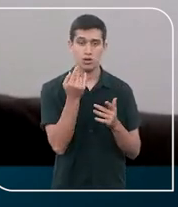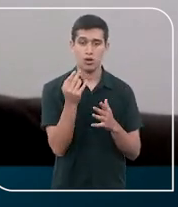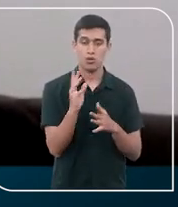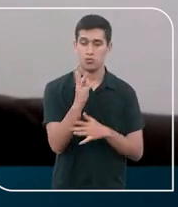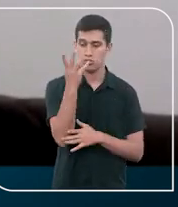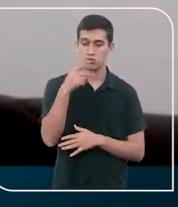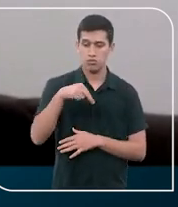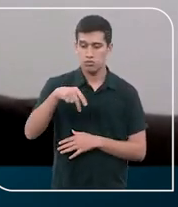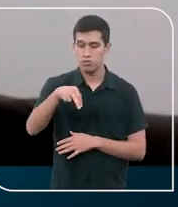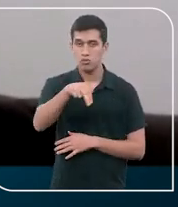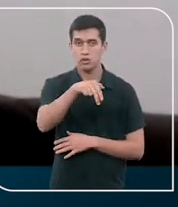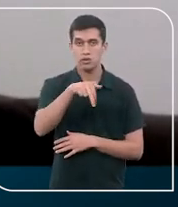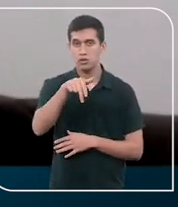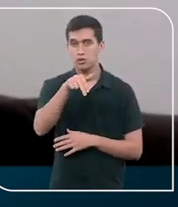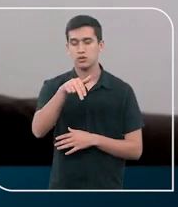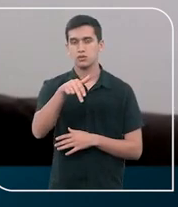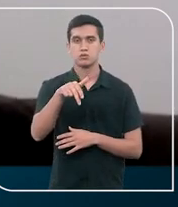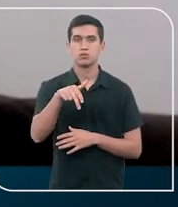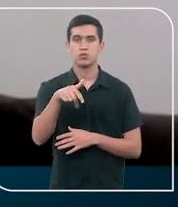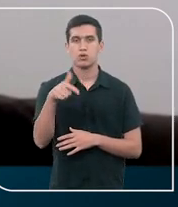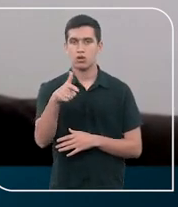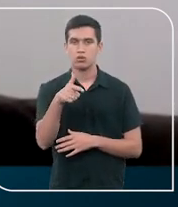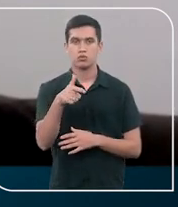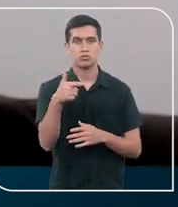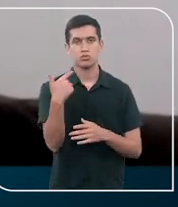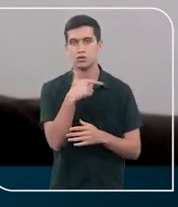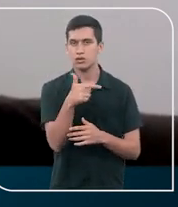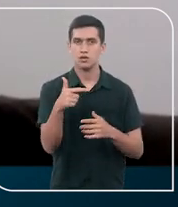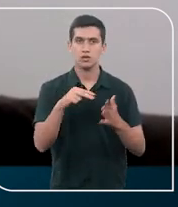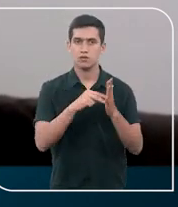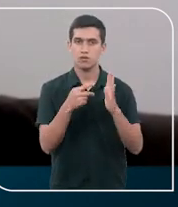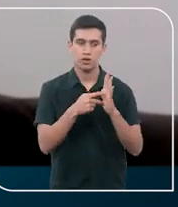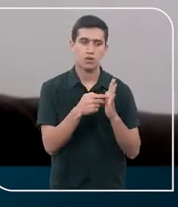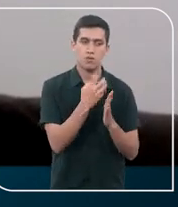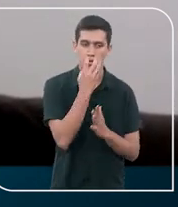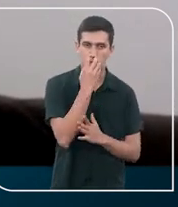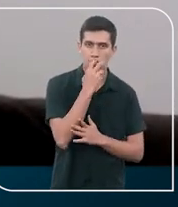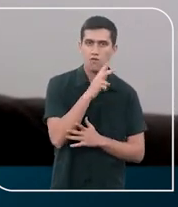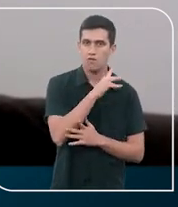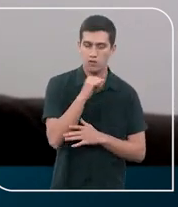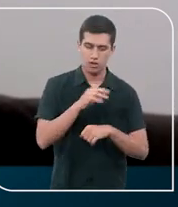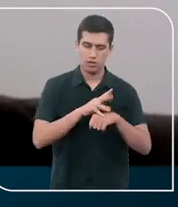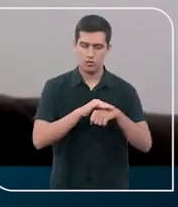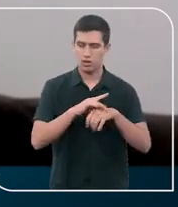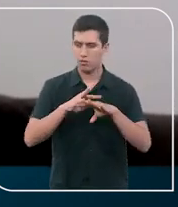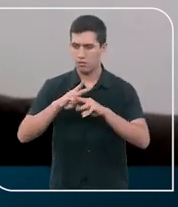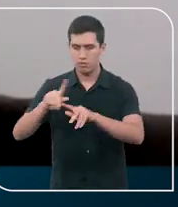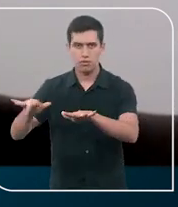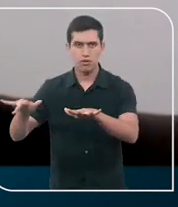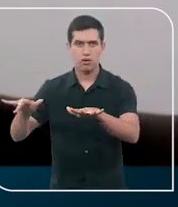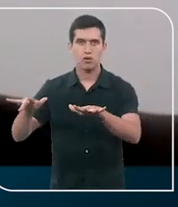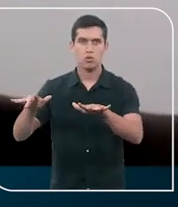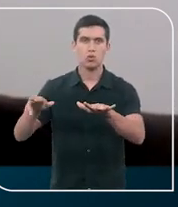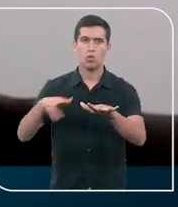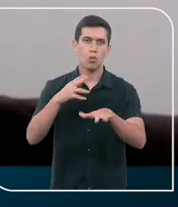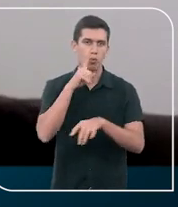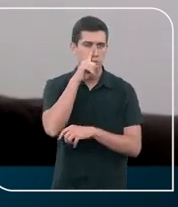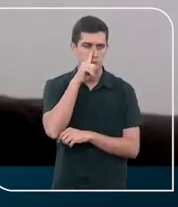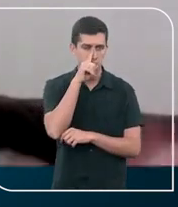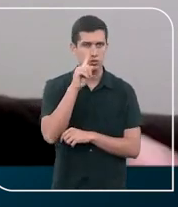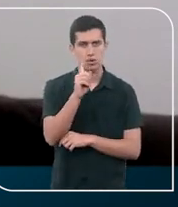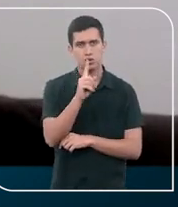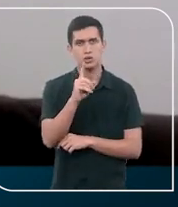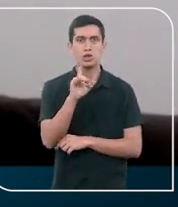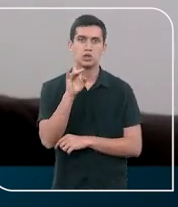Egito falou, não quer dizer que ele vai transmitir doenças, que vai oferecer qualquer risco. E sim, realmente, um comportamento agressivo,